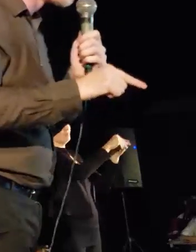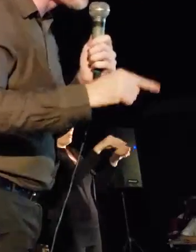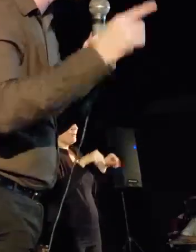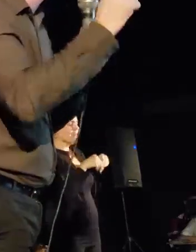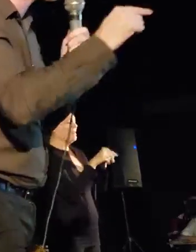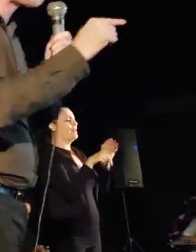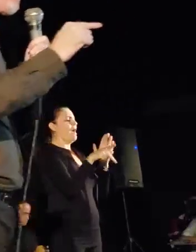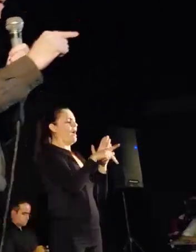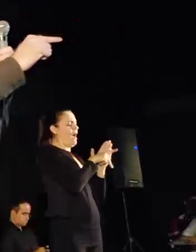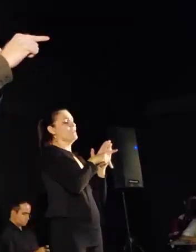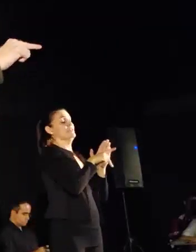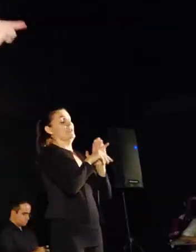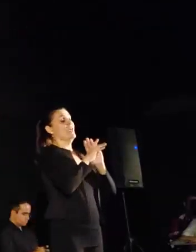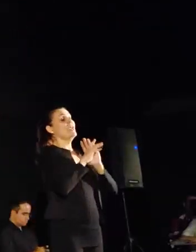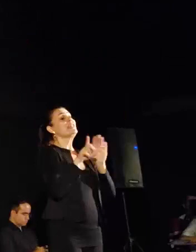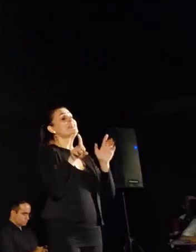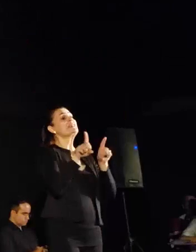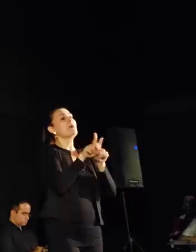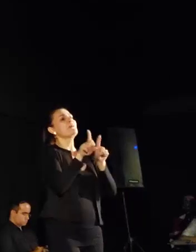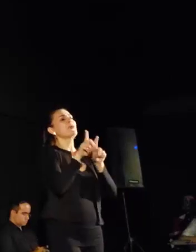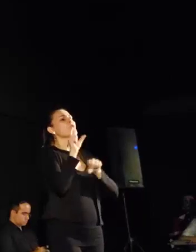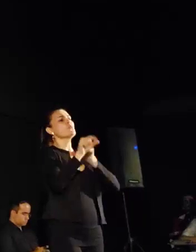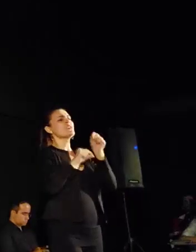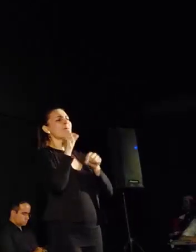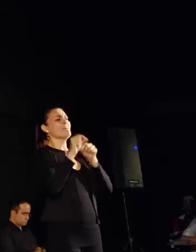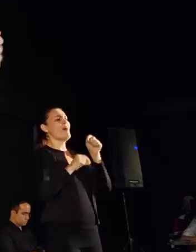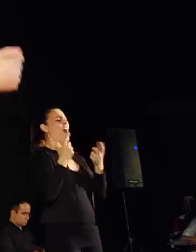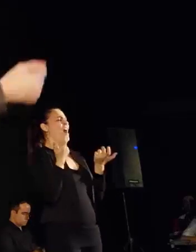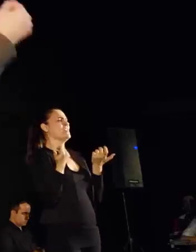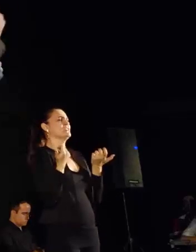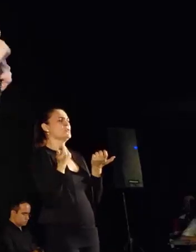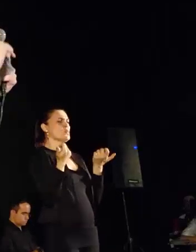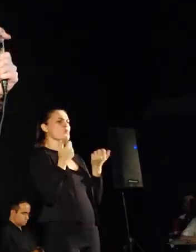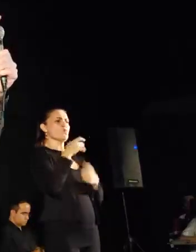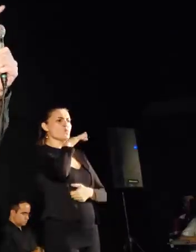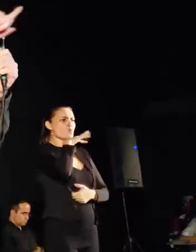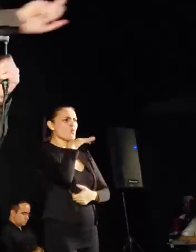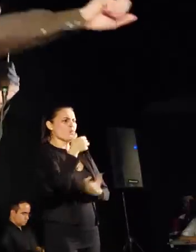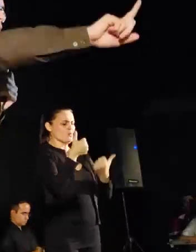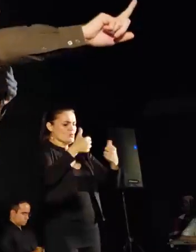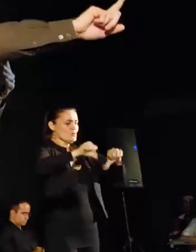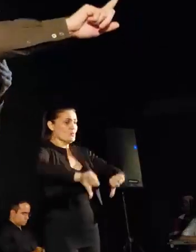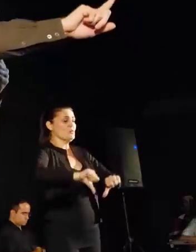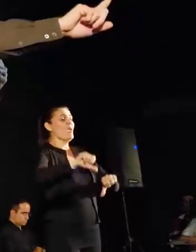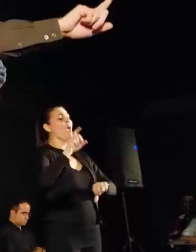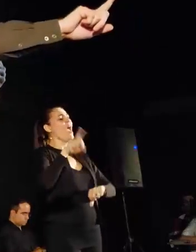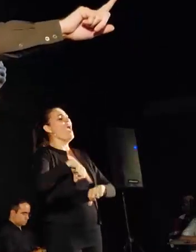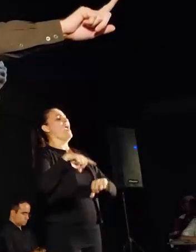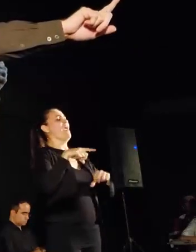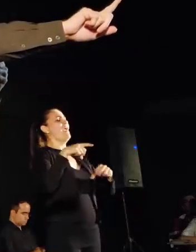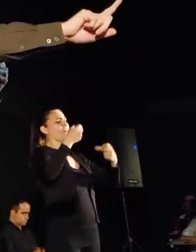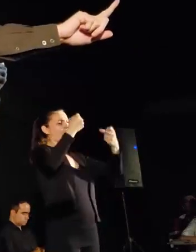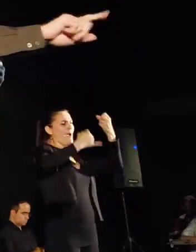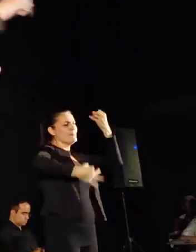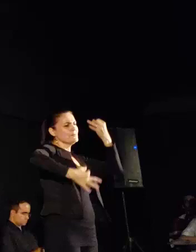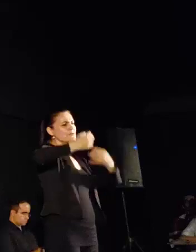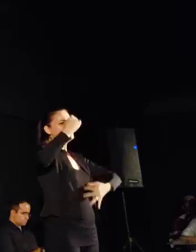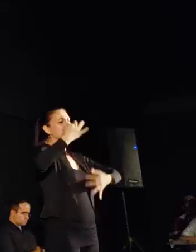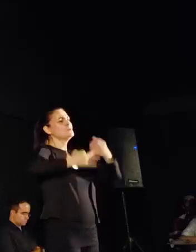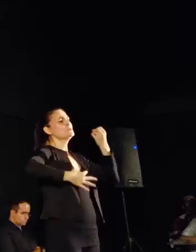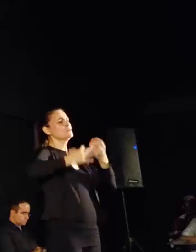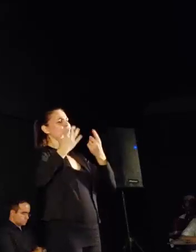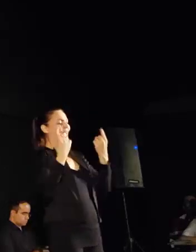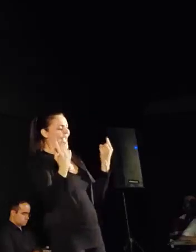discursos, e isso é o que é de mais perverso, porque até mesmo os discursos que se colocam contra isso, certo?